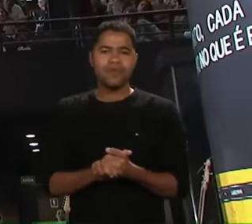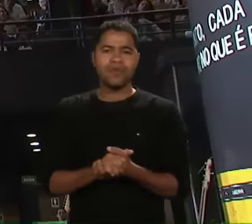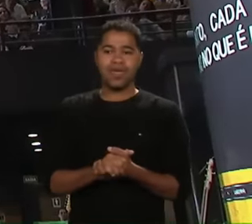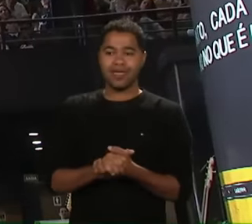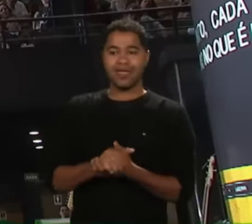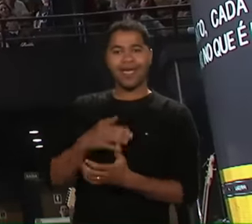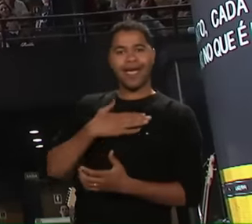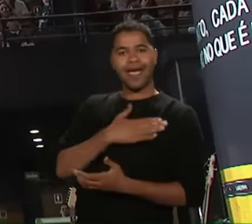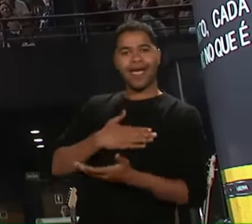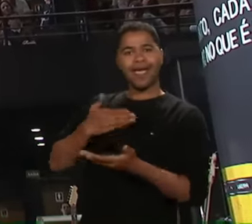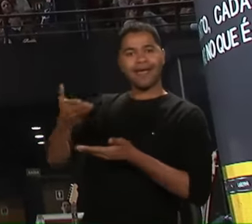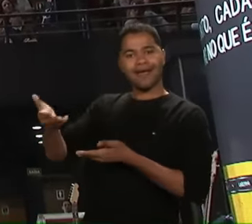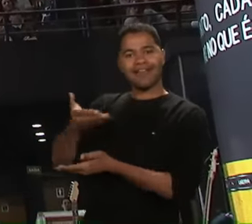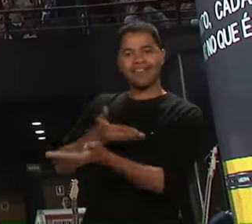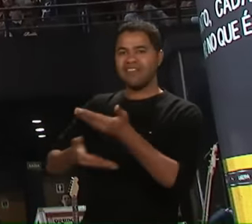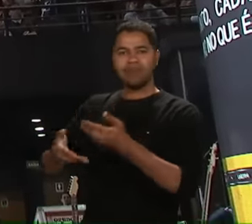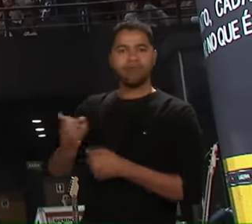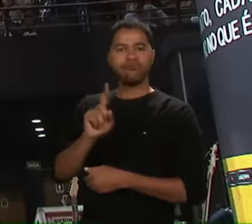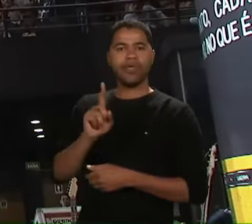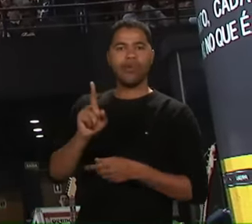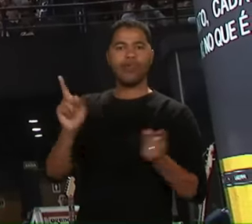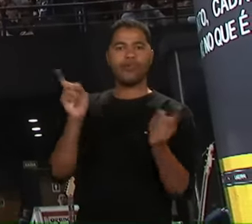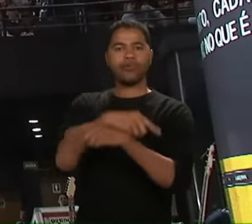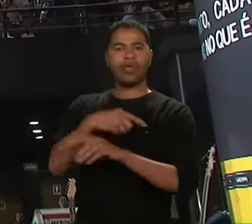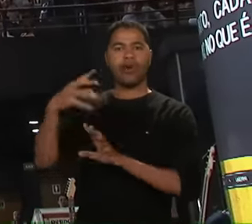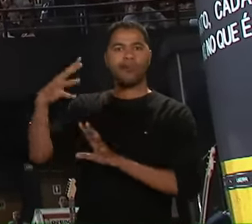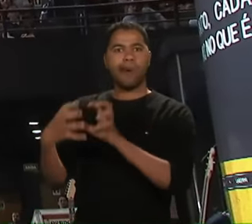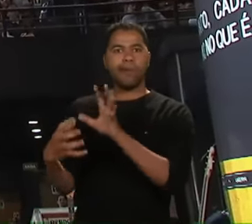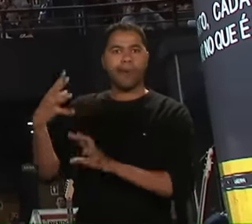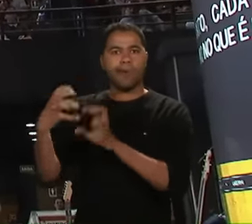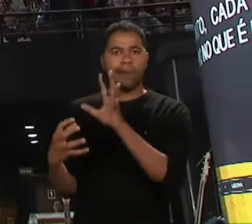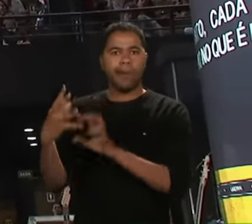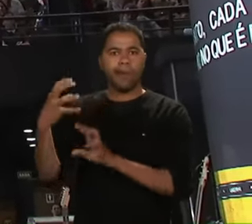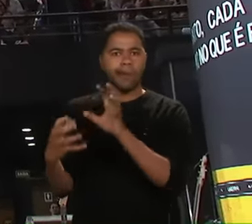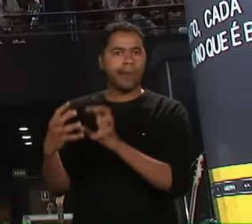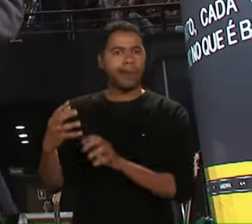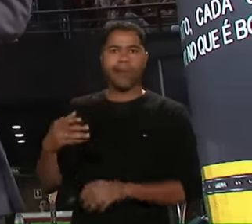agrada o outro, vive brigando.